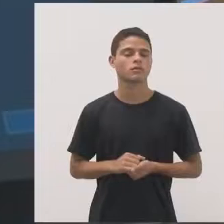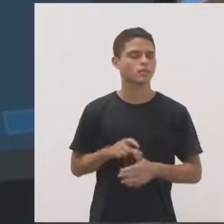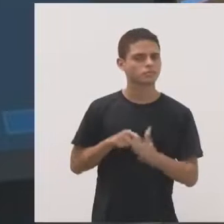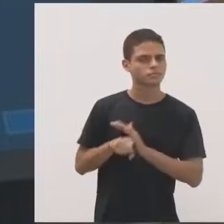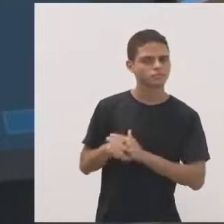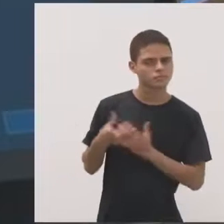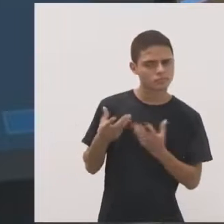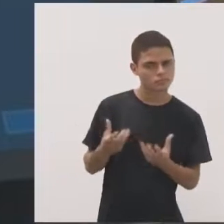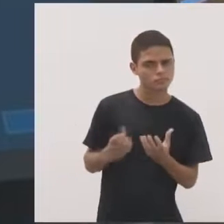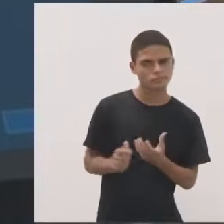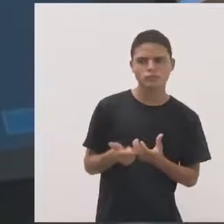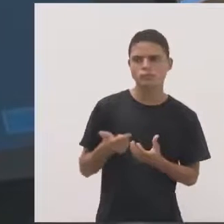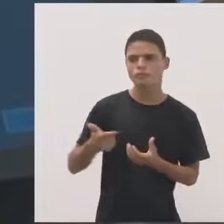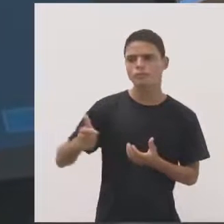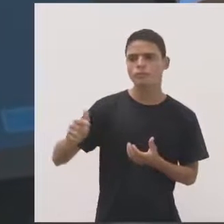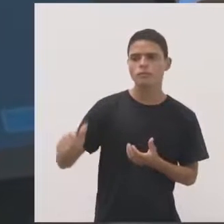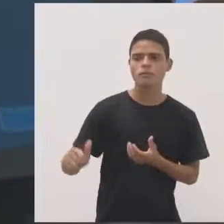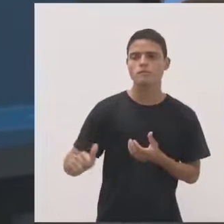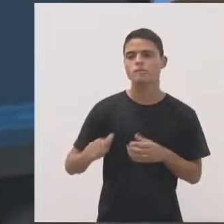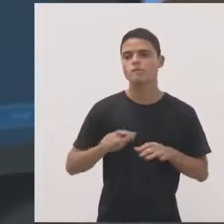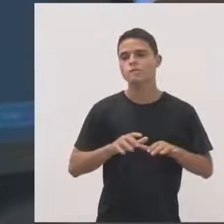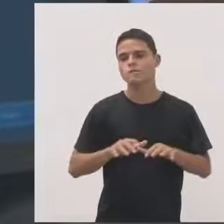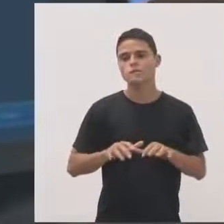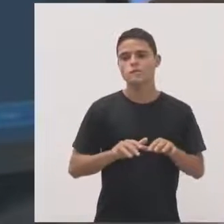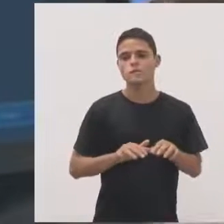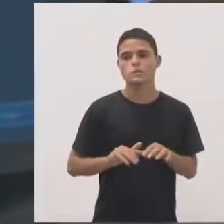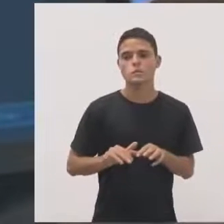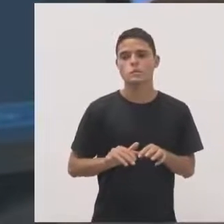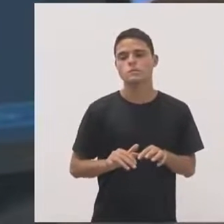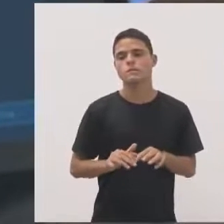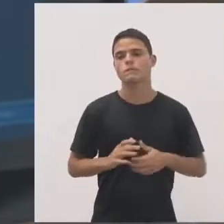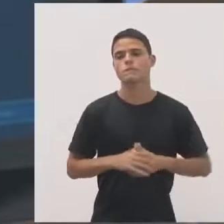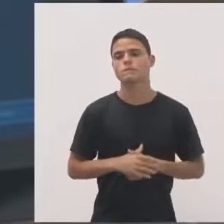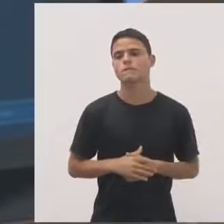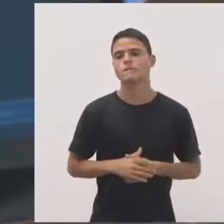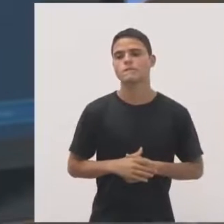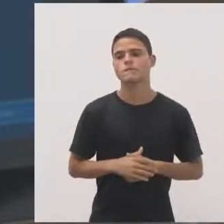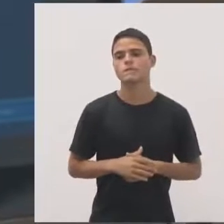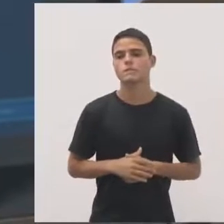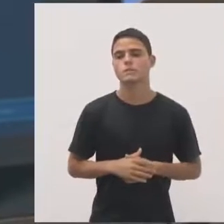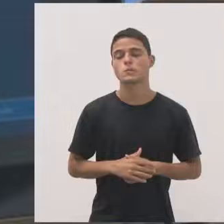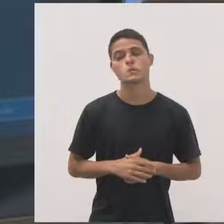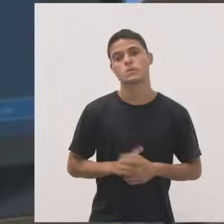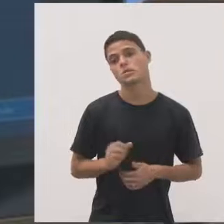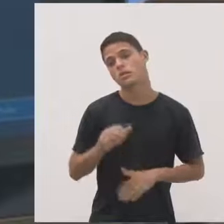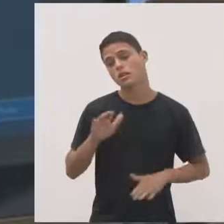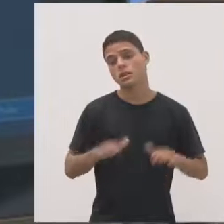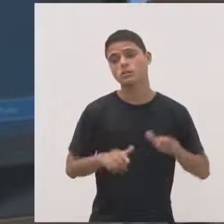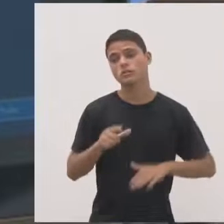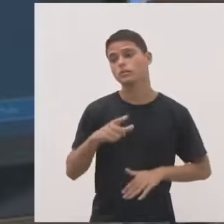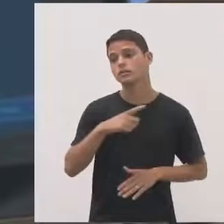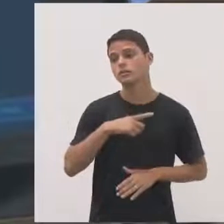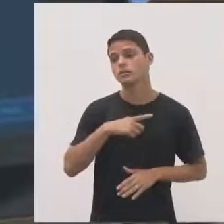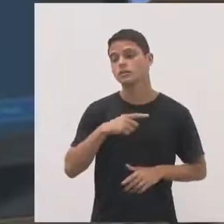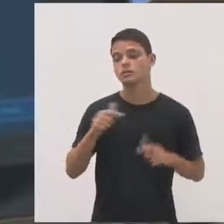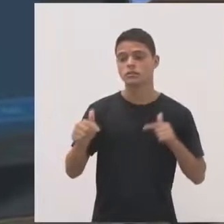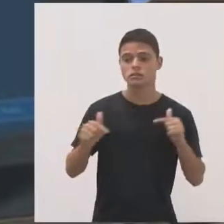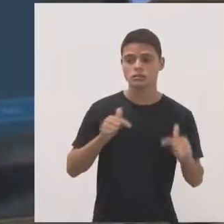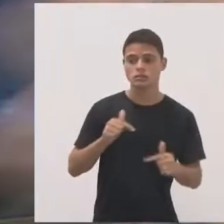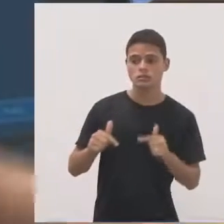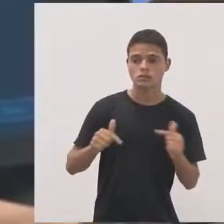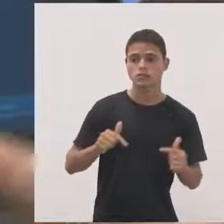adicionar um segundo teclado, pessoal. Então, se você, às vezes, né, trabalha com, sei lá, nos Estados Unidos,